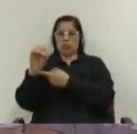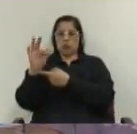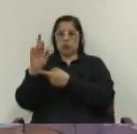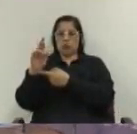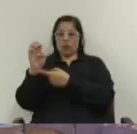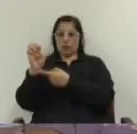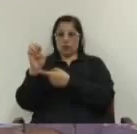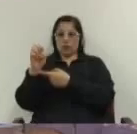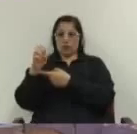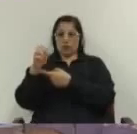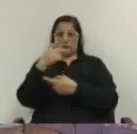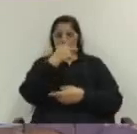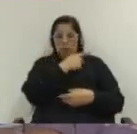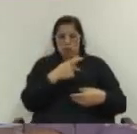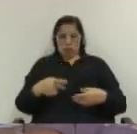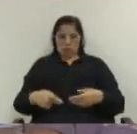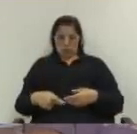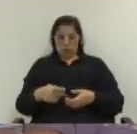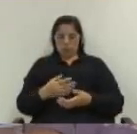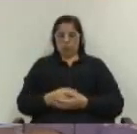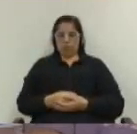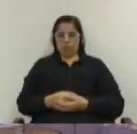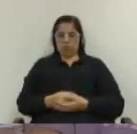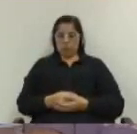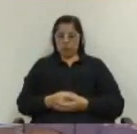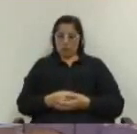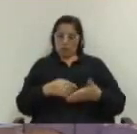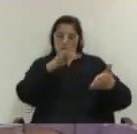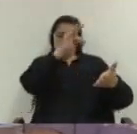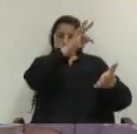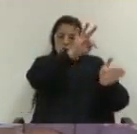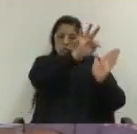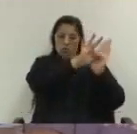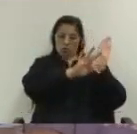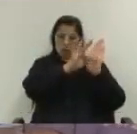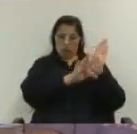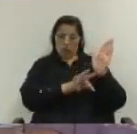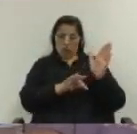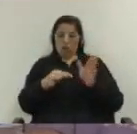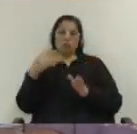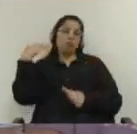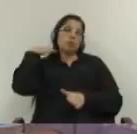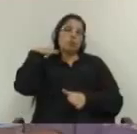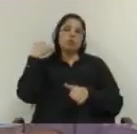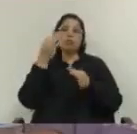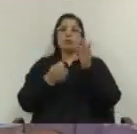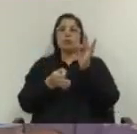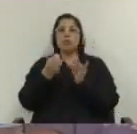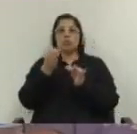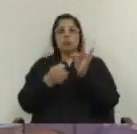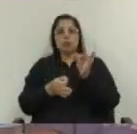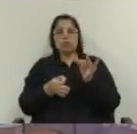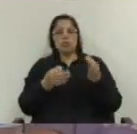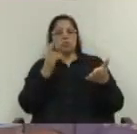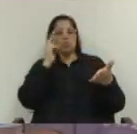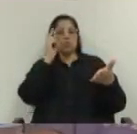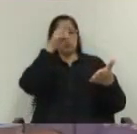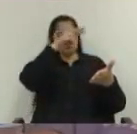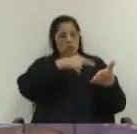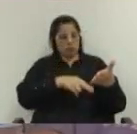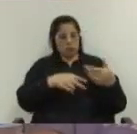cabe recurso aos réus. De acordo com o texto da sentença, o juiz julgou procedente a ação movida pelo Ministério